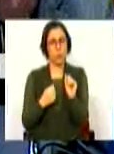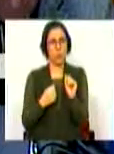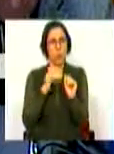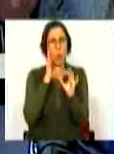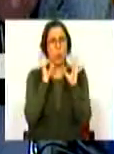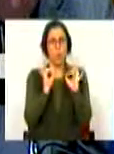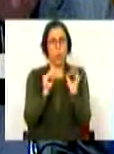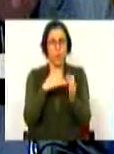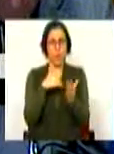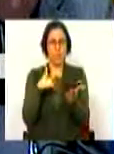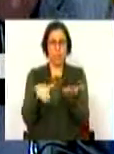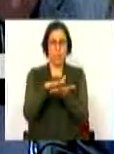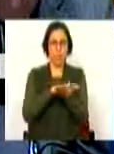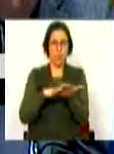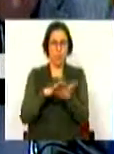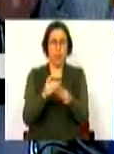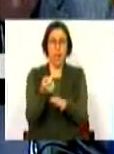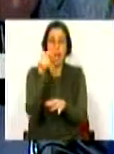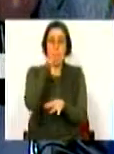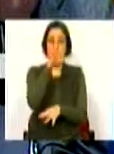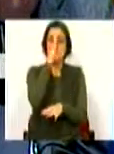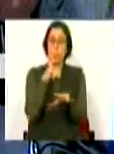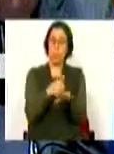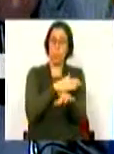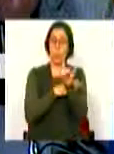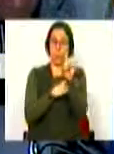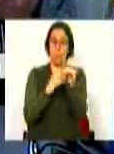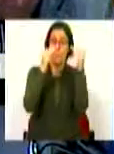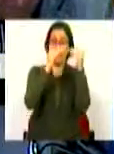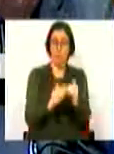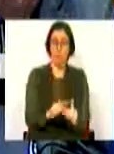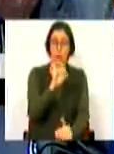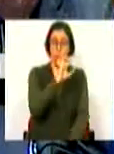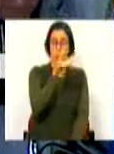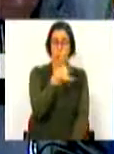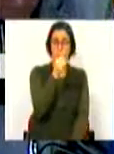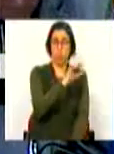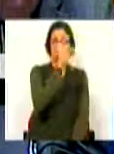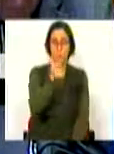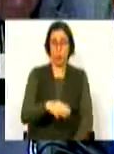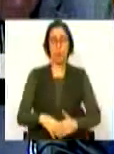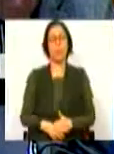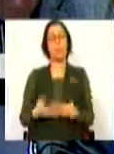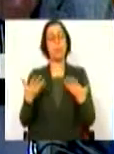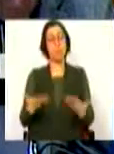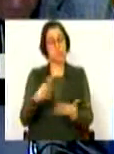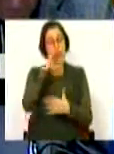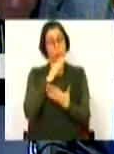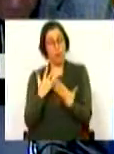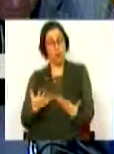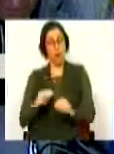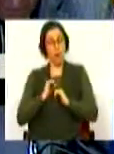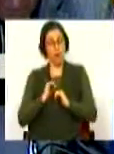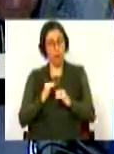nos cuidados de saúde primário, na legislatura anterior, tiveram uma queda de 8,2%, nesta